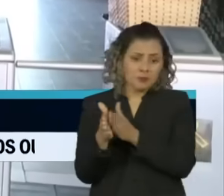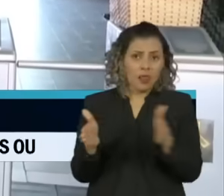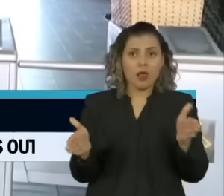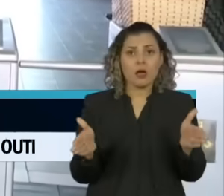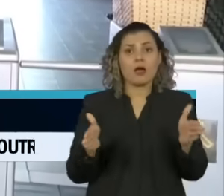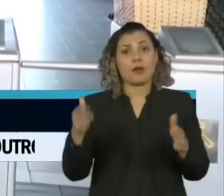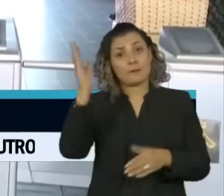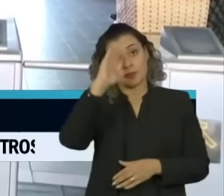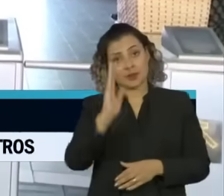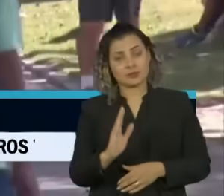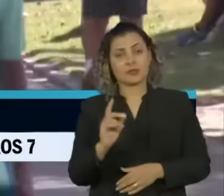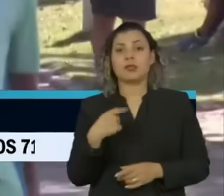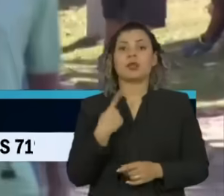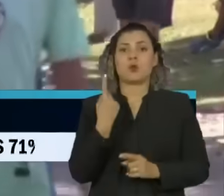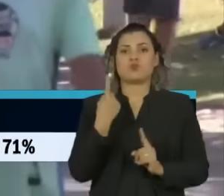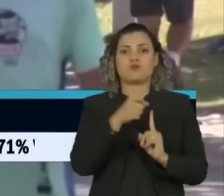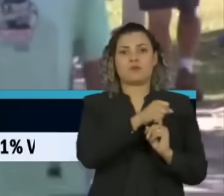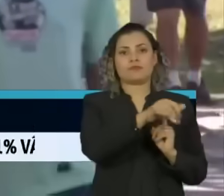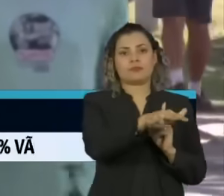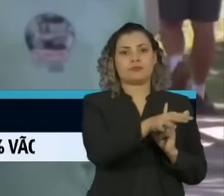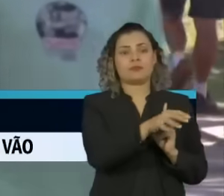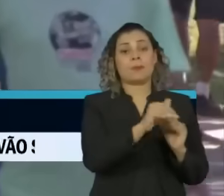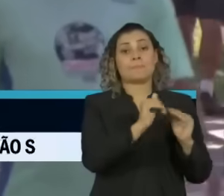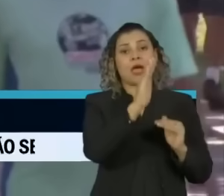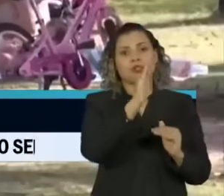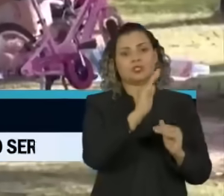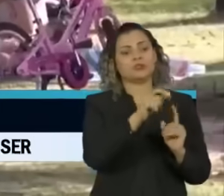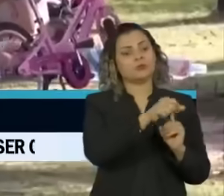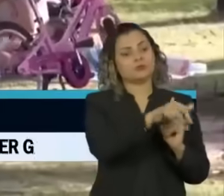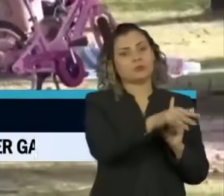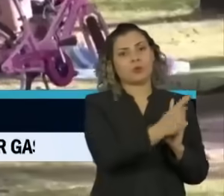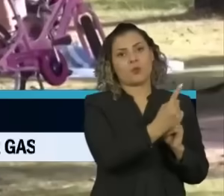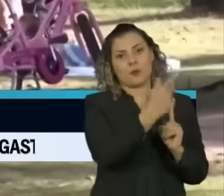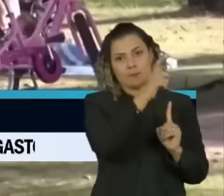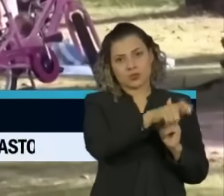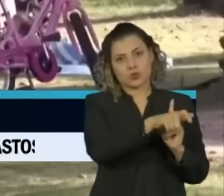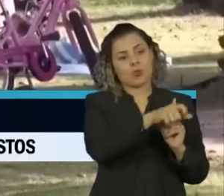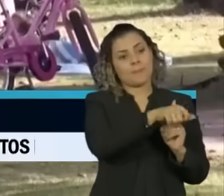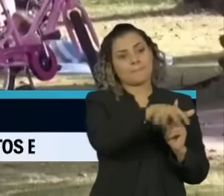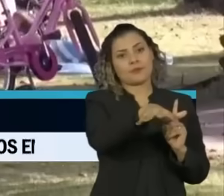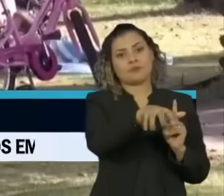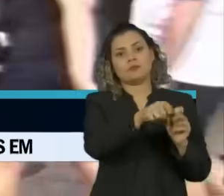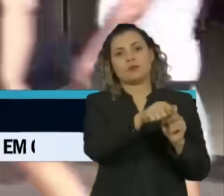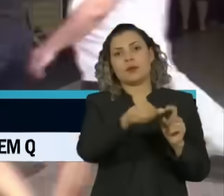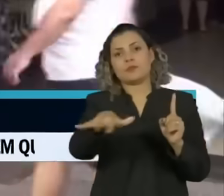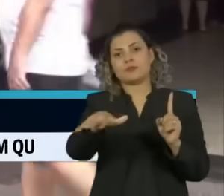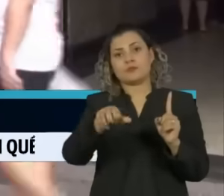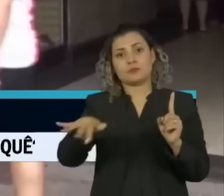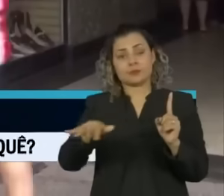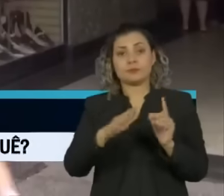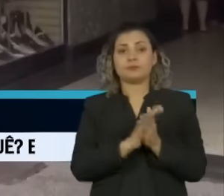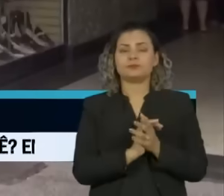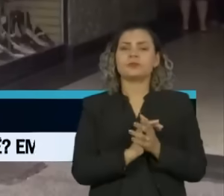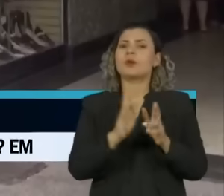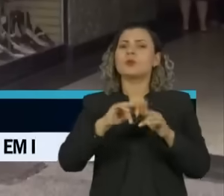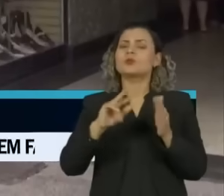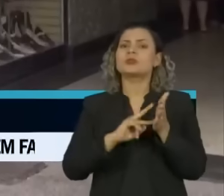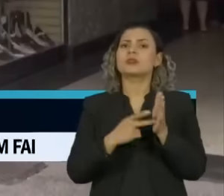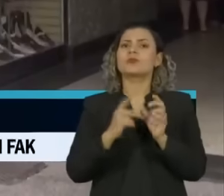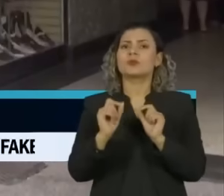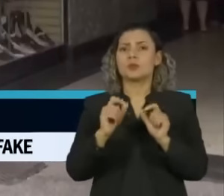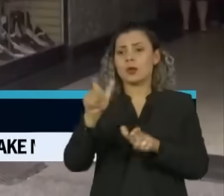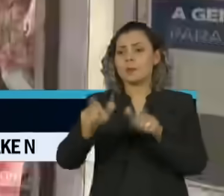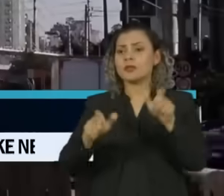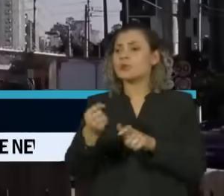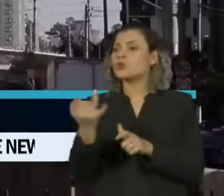brasileira está acima de 1, o que significa que a velocidade de infecção está crescendo no país. Essa taxa indica para quantas